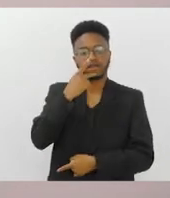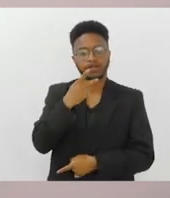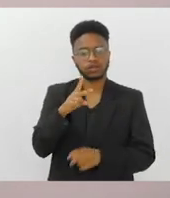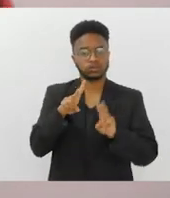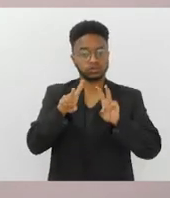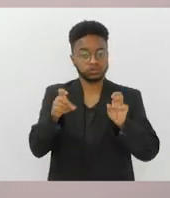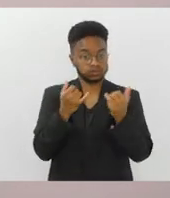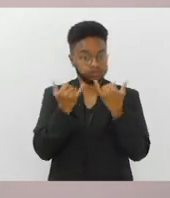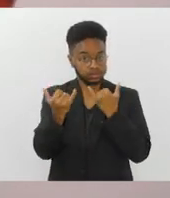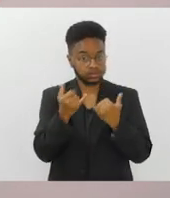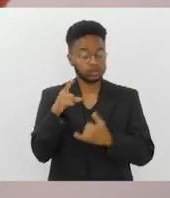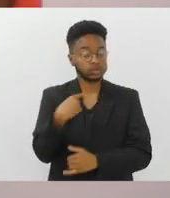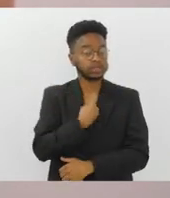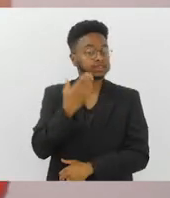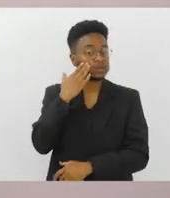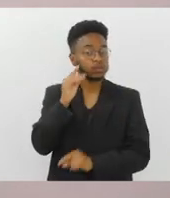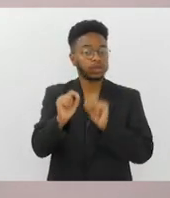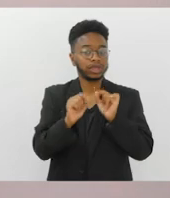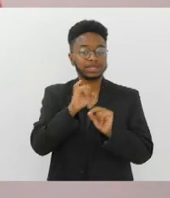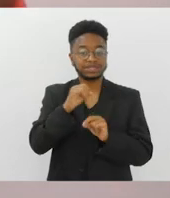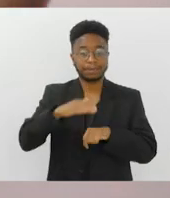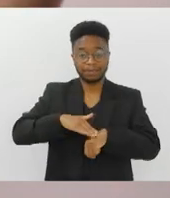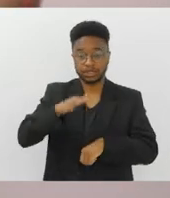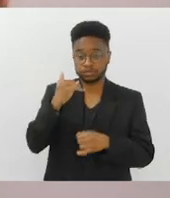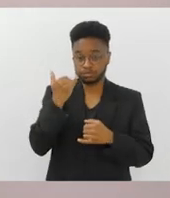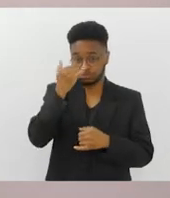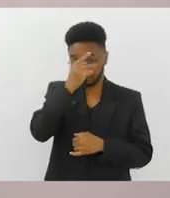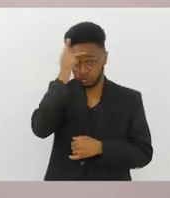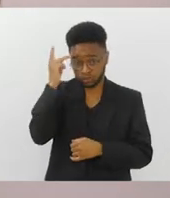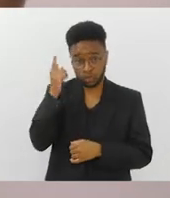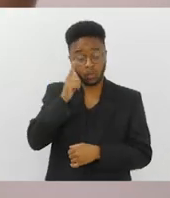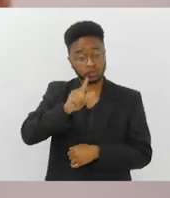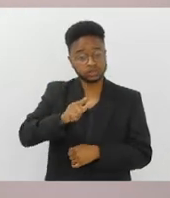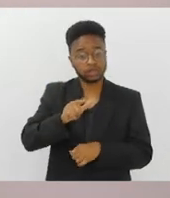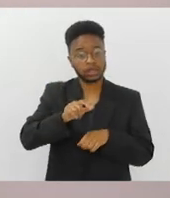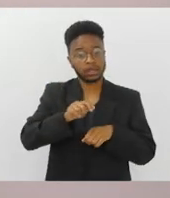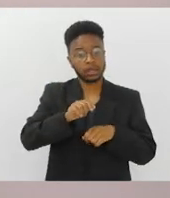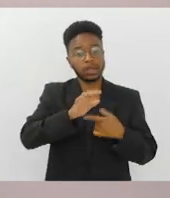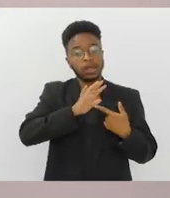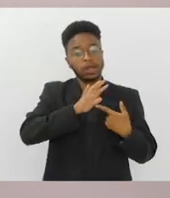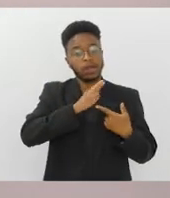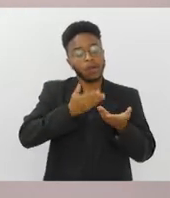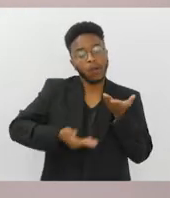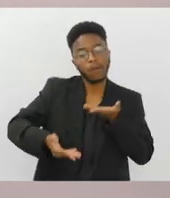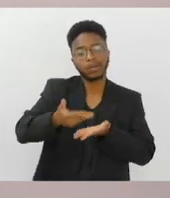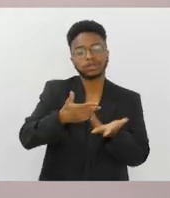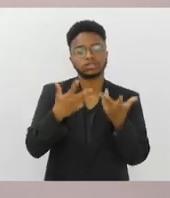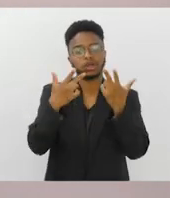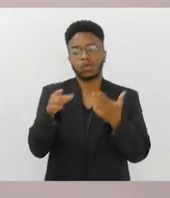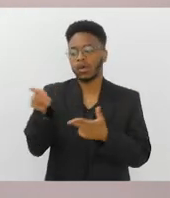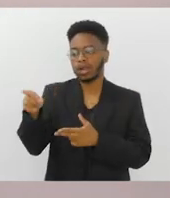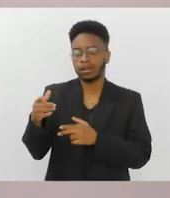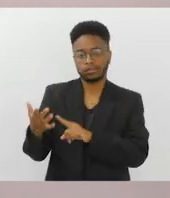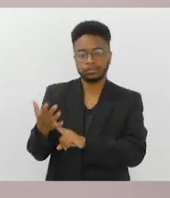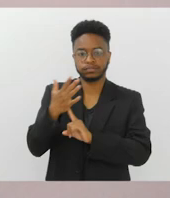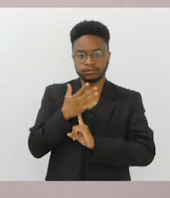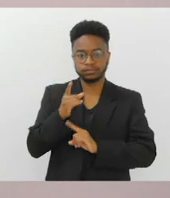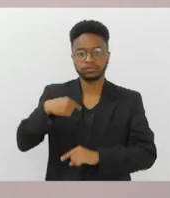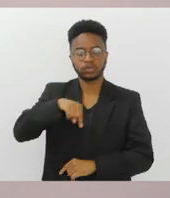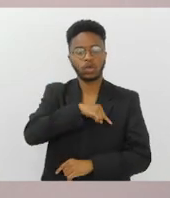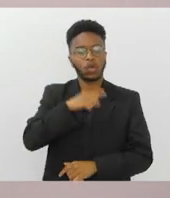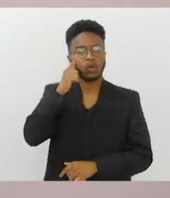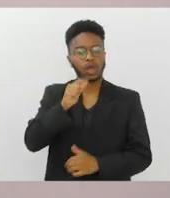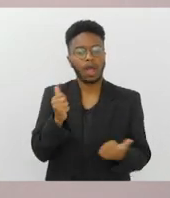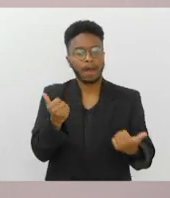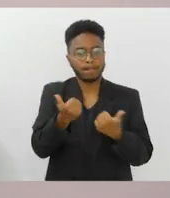sabe que quanto mais pessoas conseguem compartilhar o que a apresentação de Daniele trouxe para a gente aqui, mais a gente consegue apoio para